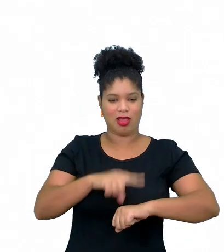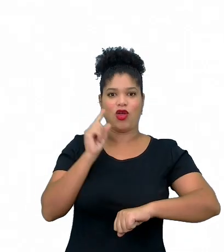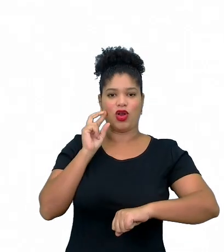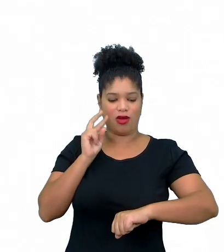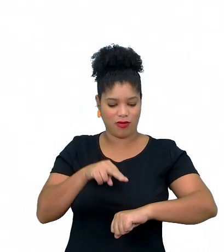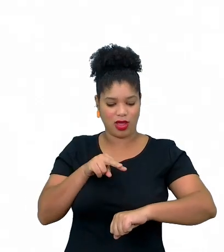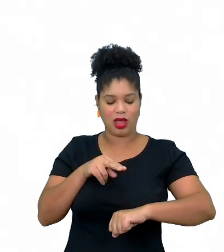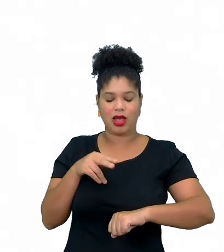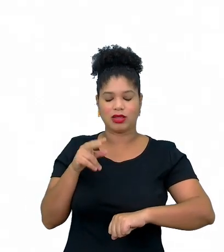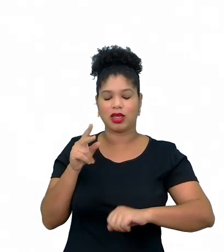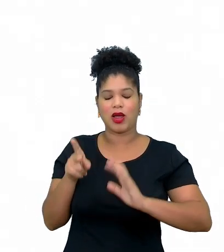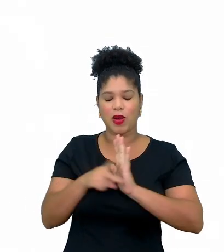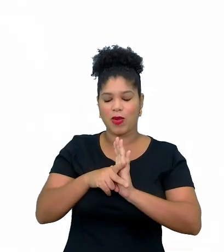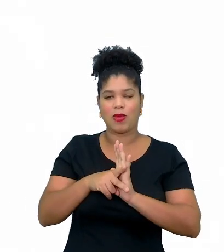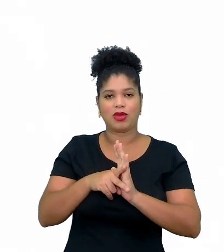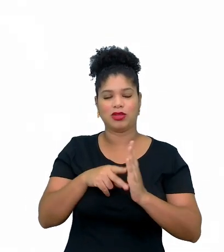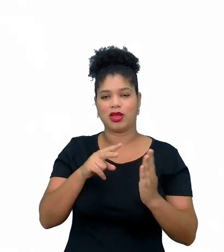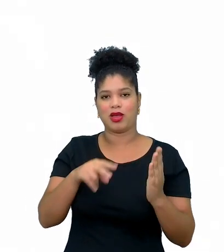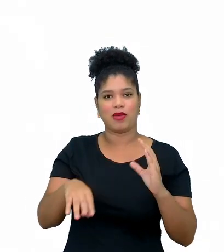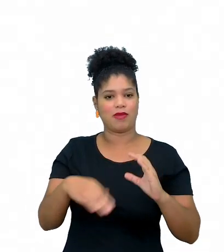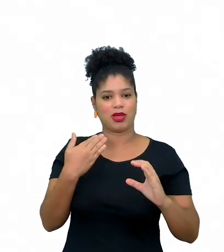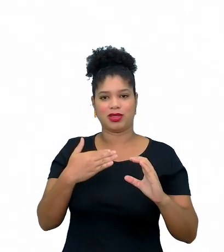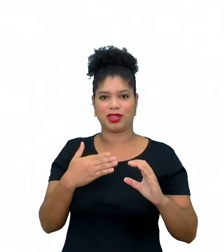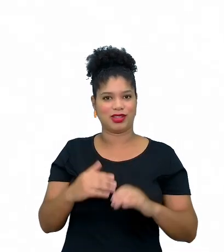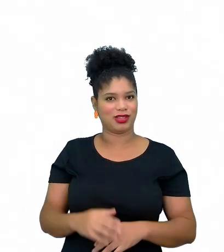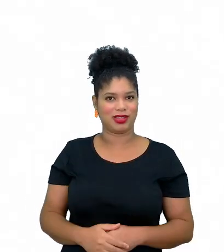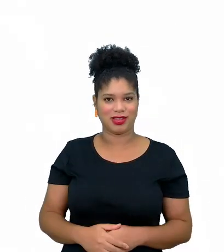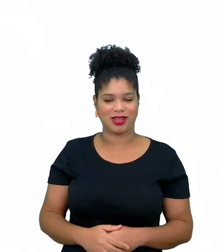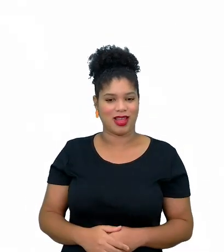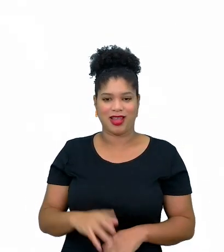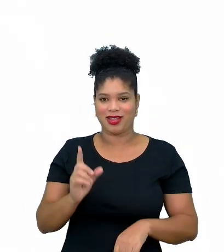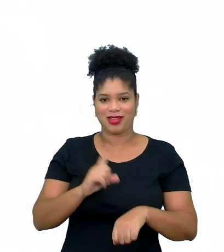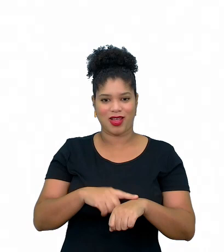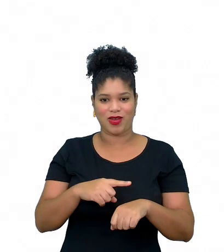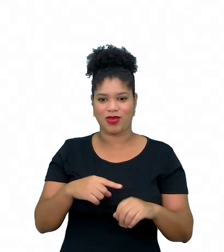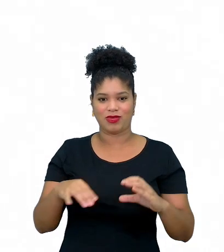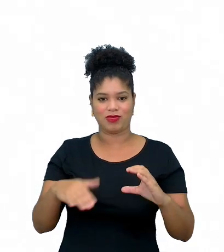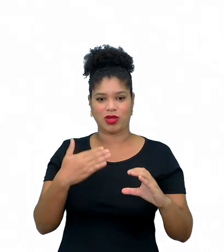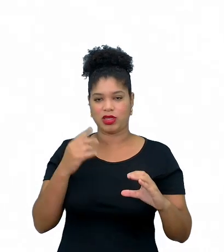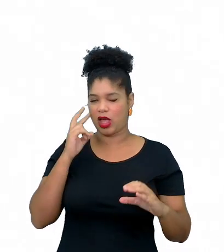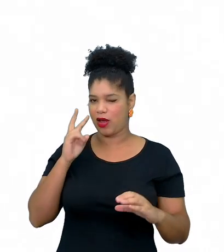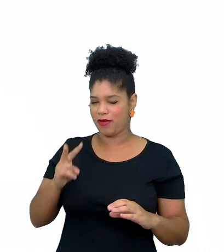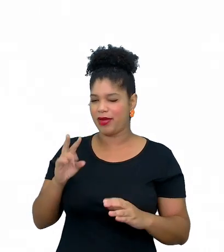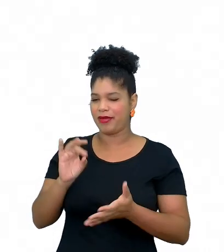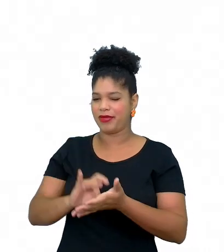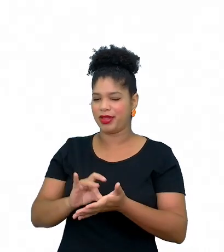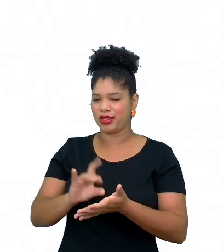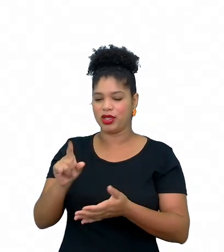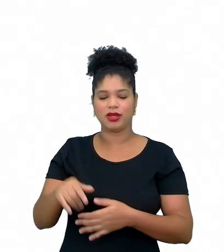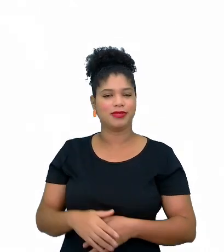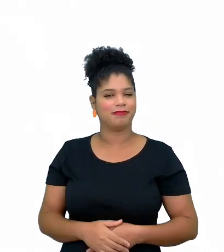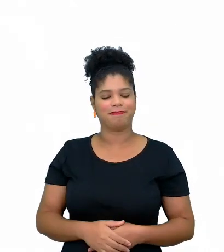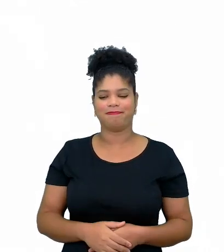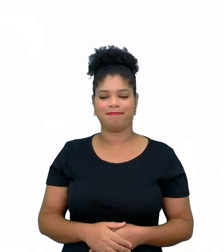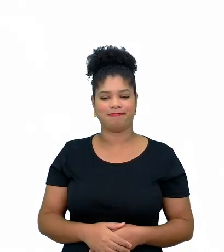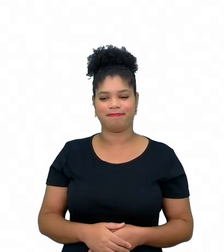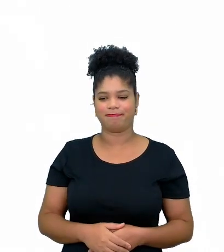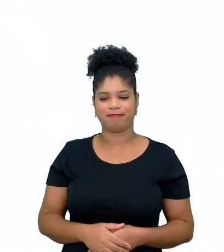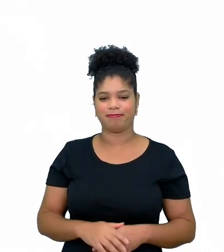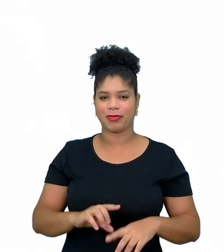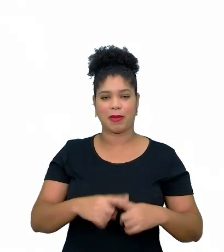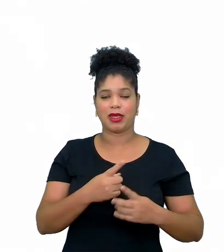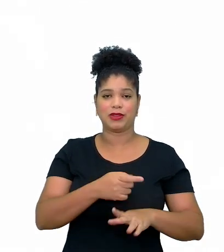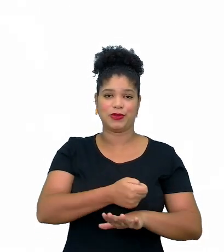recebi, fui imediatamente consultar para ver se era verdade. E, na verdade, era